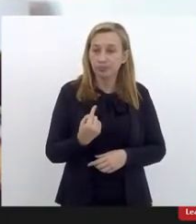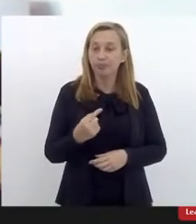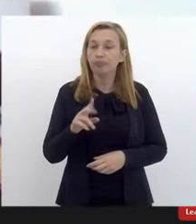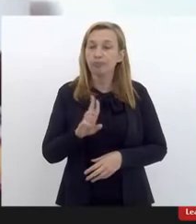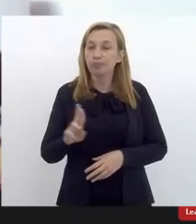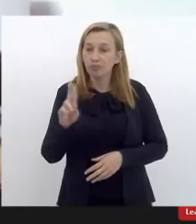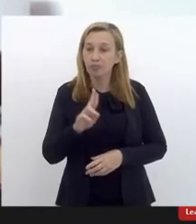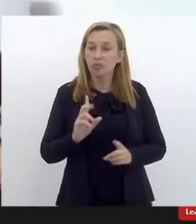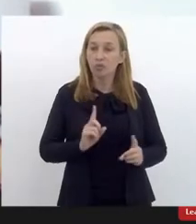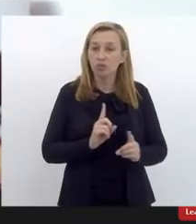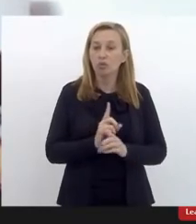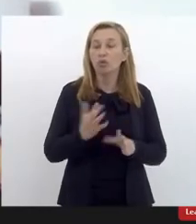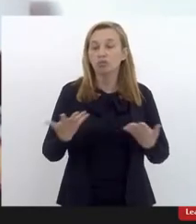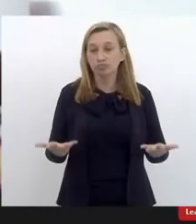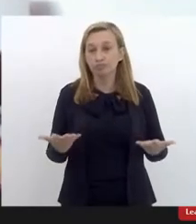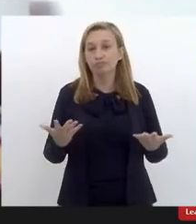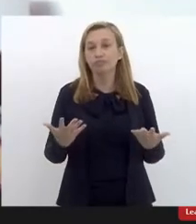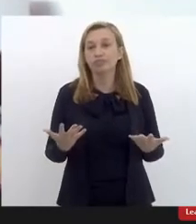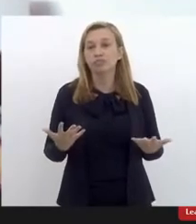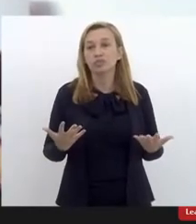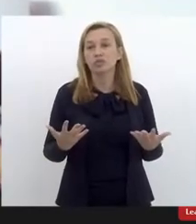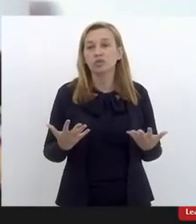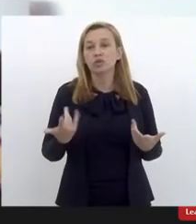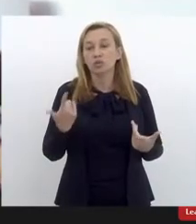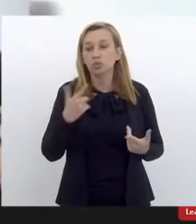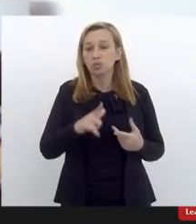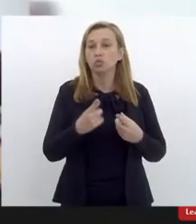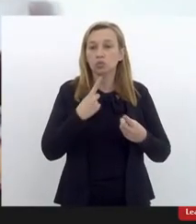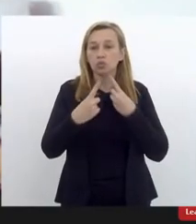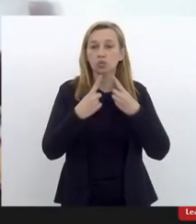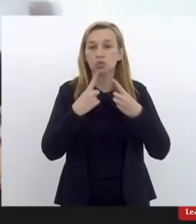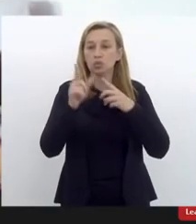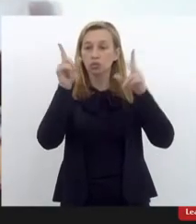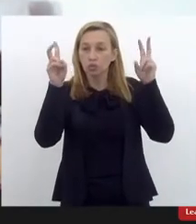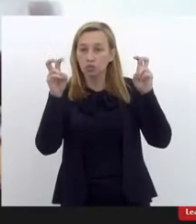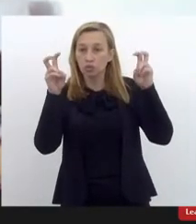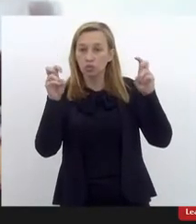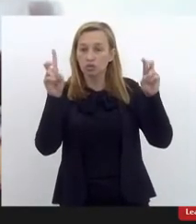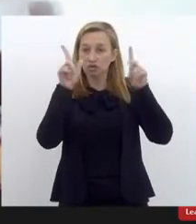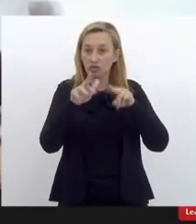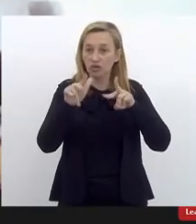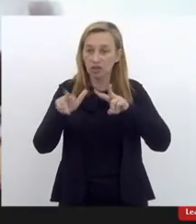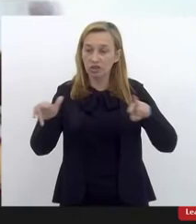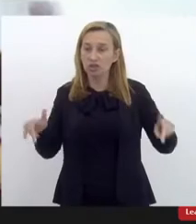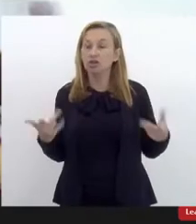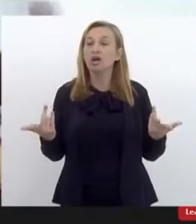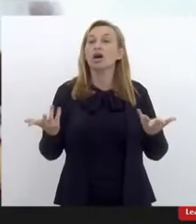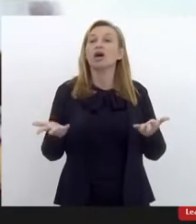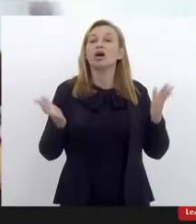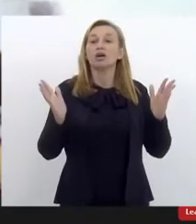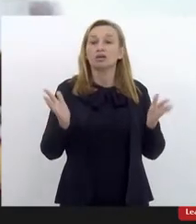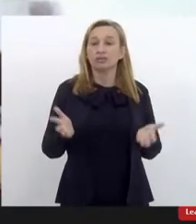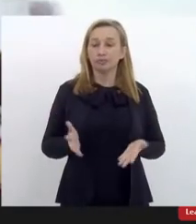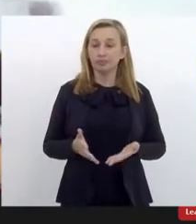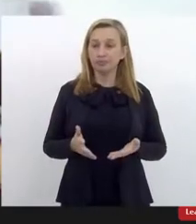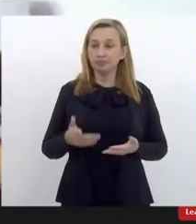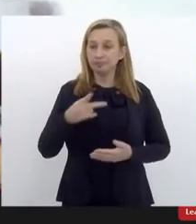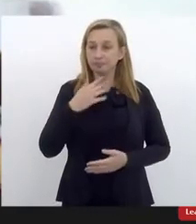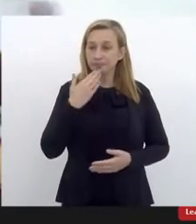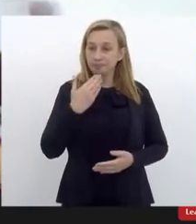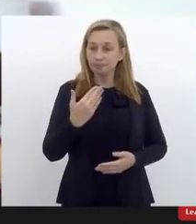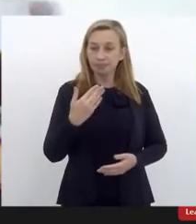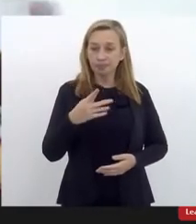os nossos encontros, né? Porque assim a gente consegue debater diferentes temas de uma vez. Então, eu vou passar a